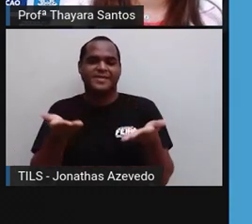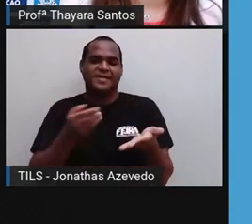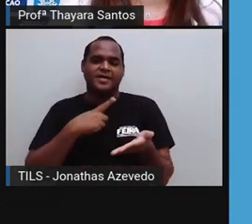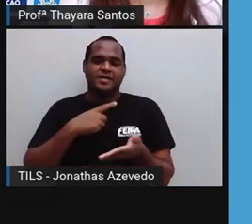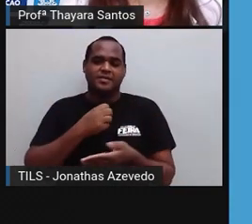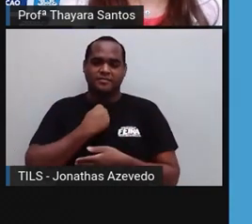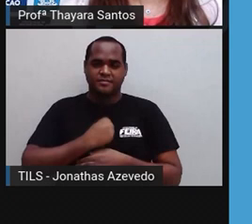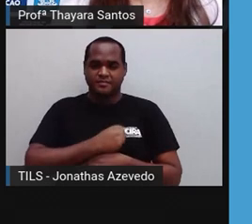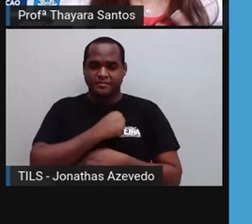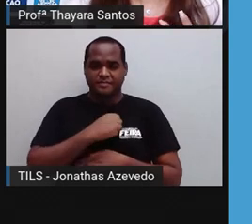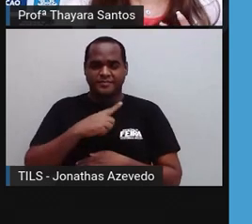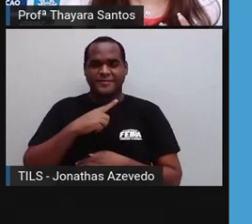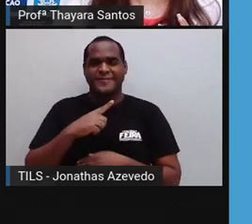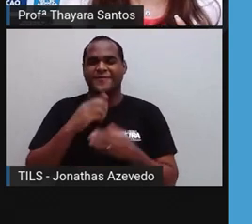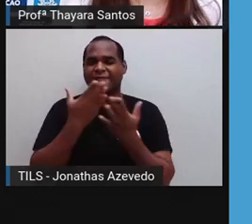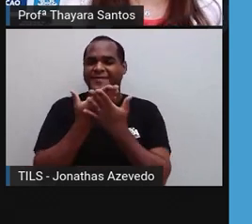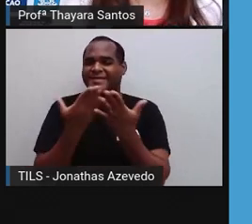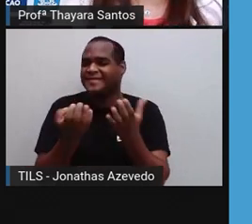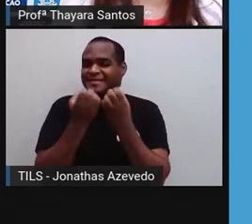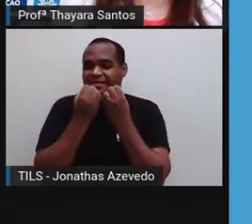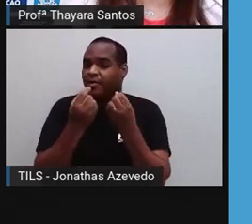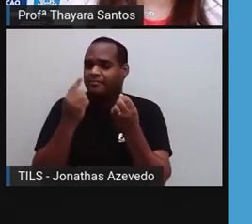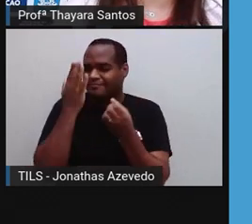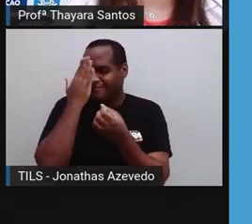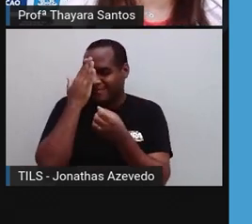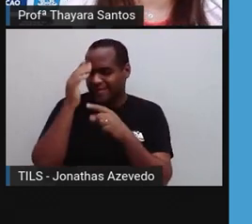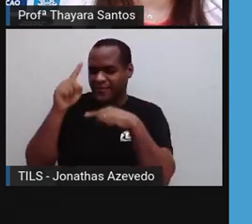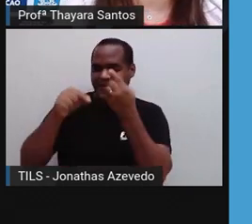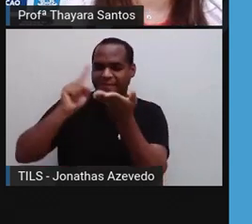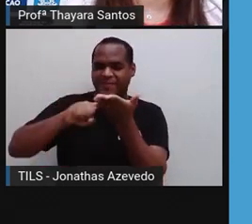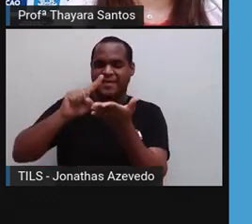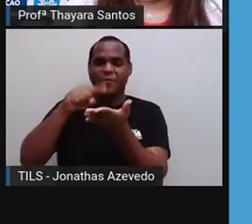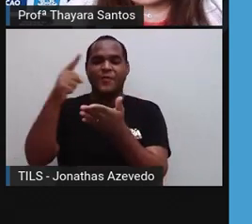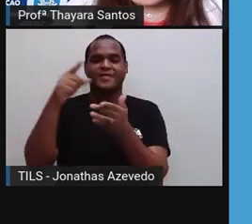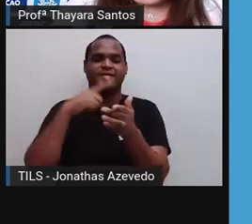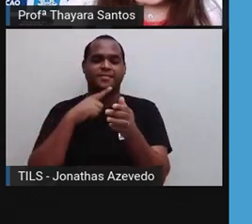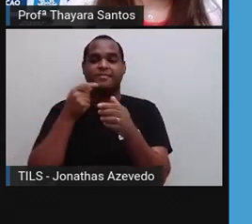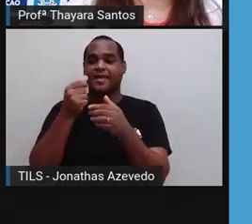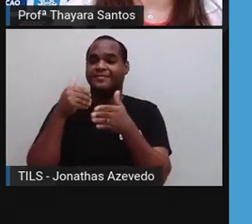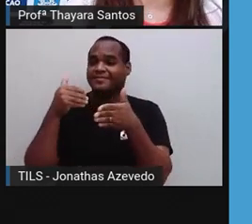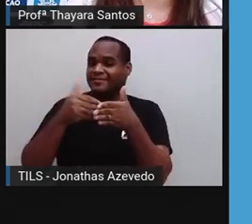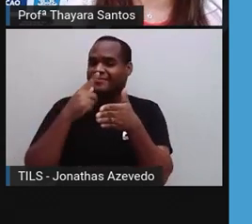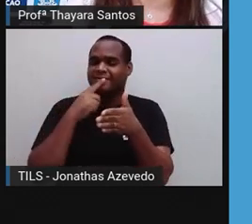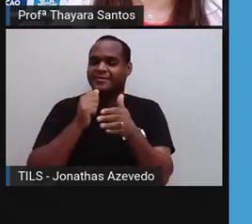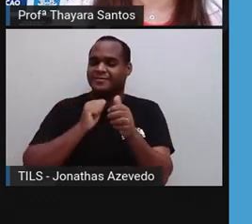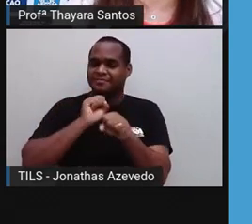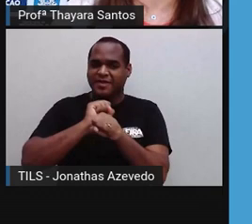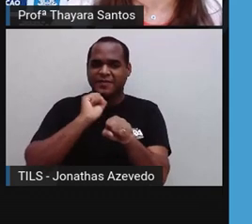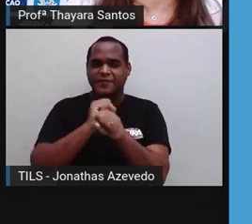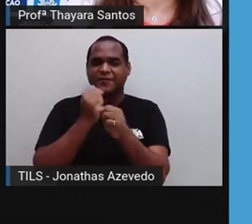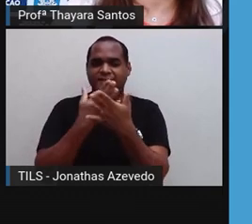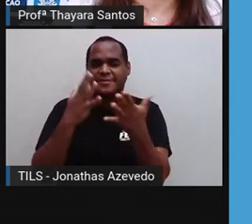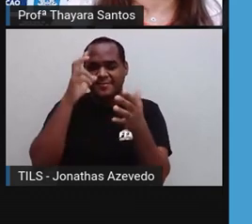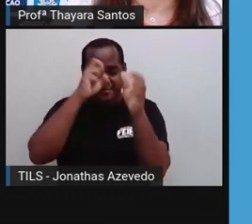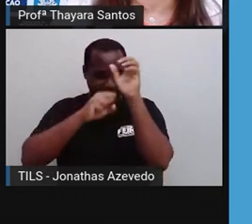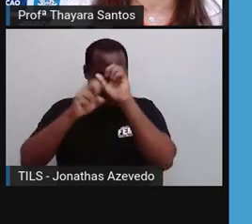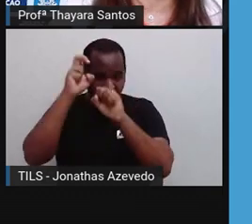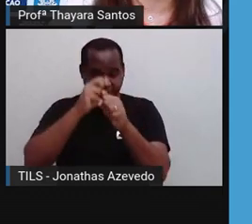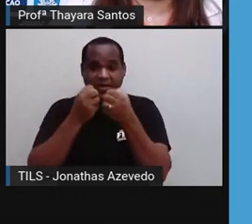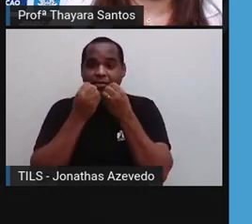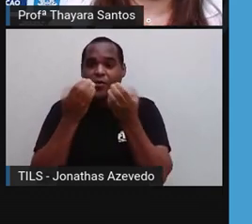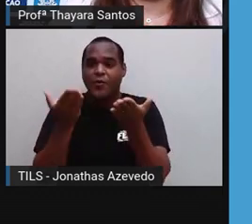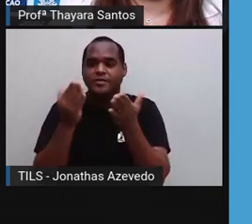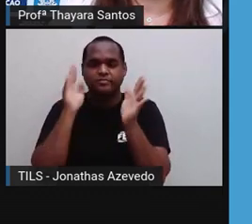aqui. Eu vou morrer de saudade de vocês, mas eu sei que a gente tem encontro marcado muito em breve. Espero que vocês tenham aprendido muito com essa aula de